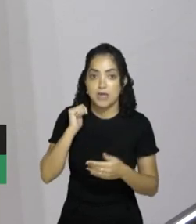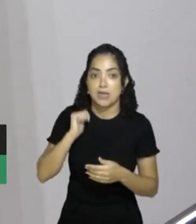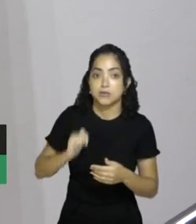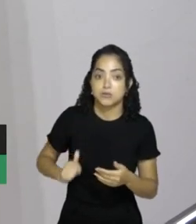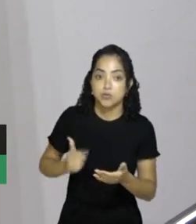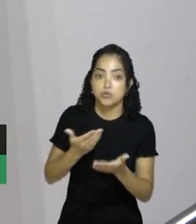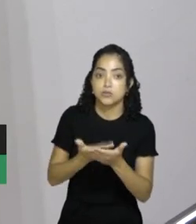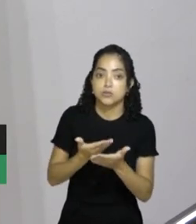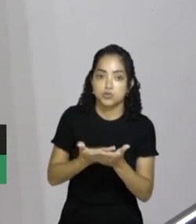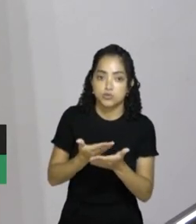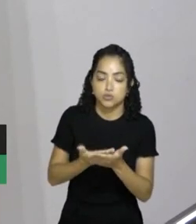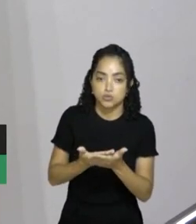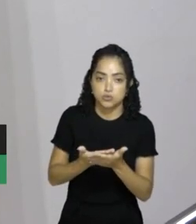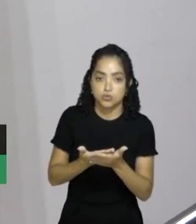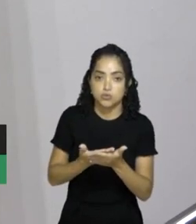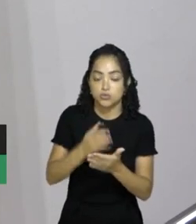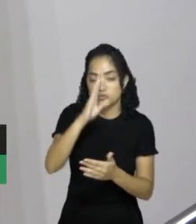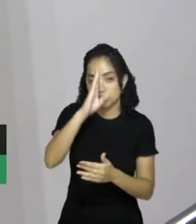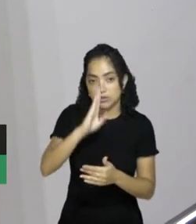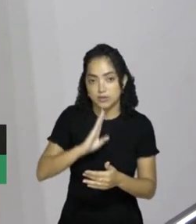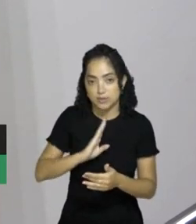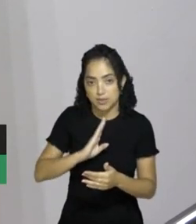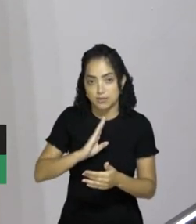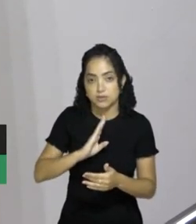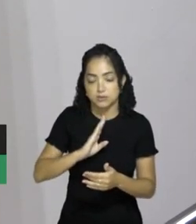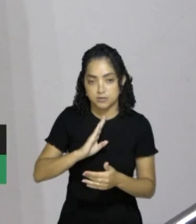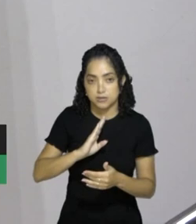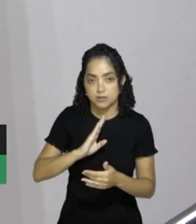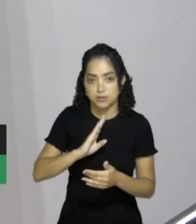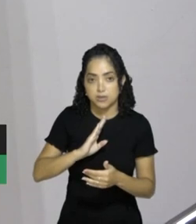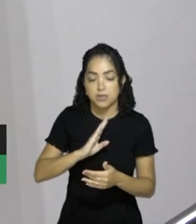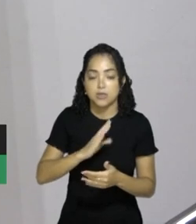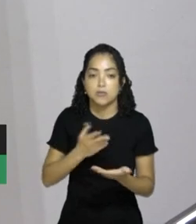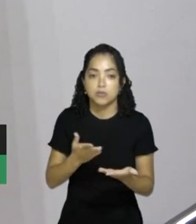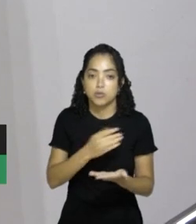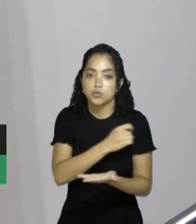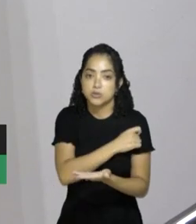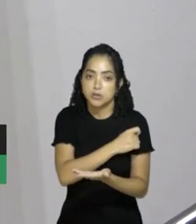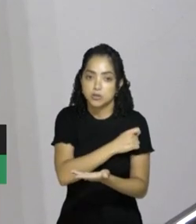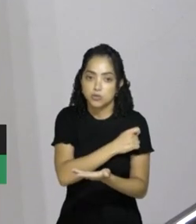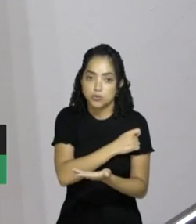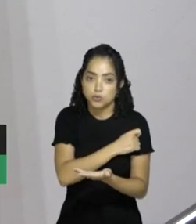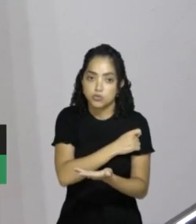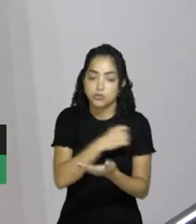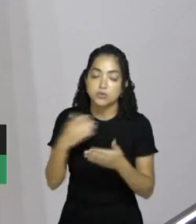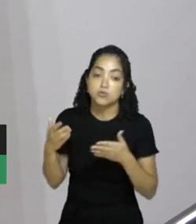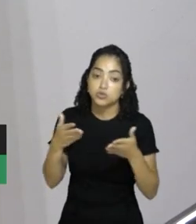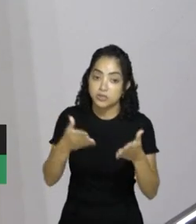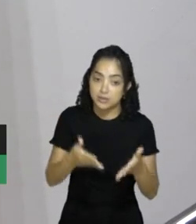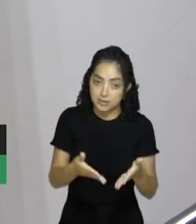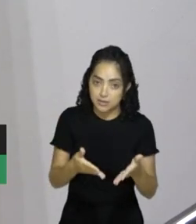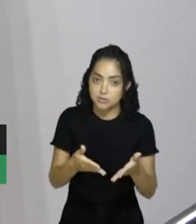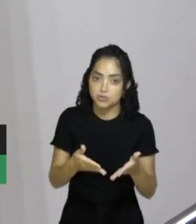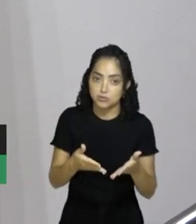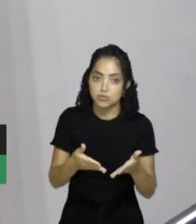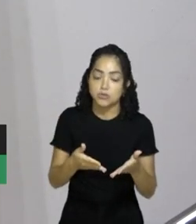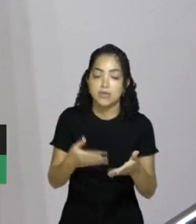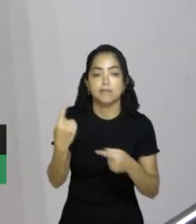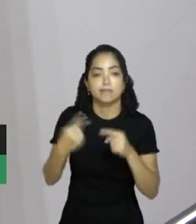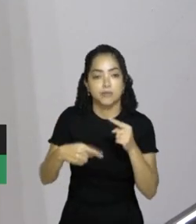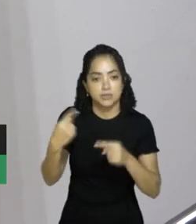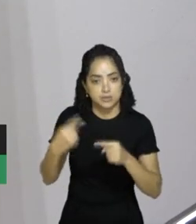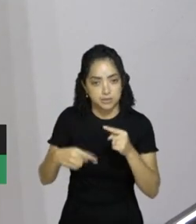estudo gratuitas por nossos estudantes e tenho certeza que chegando essa casa será bem debatido